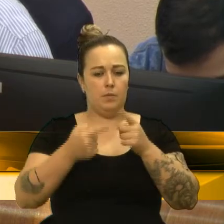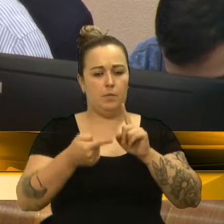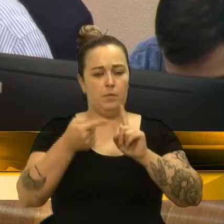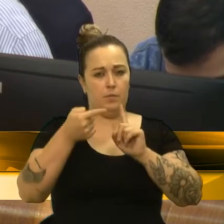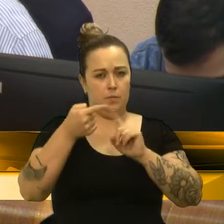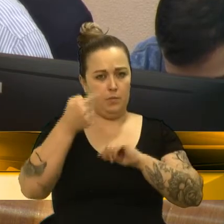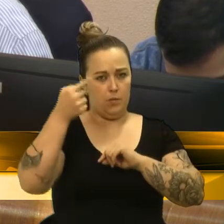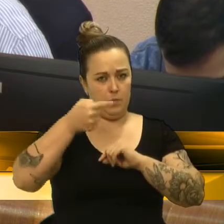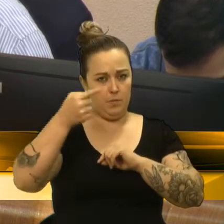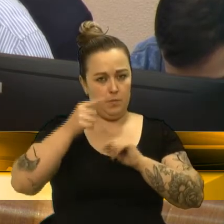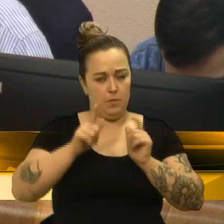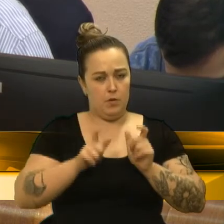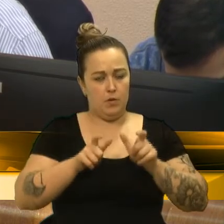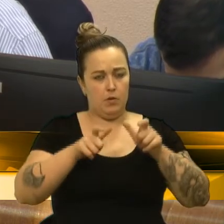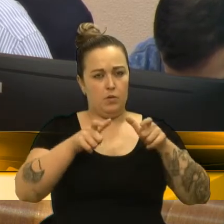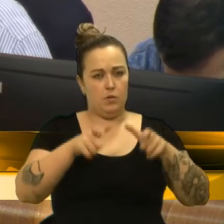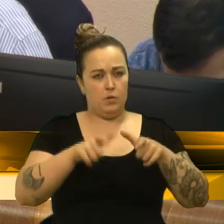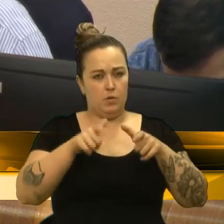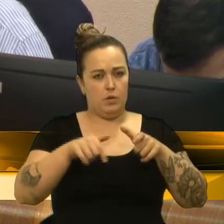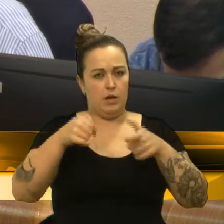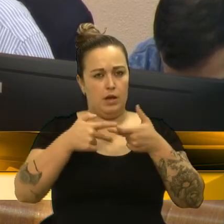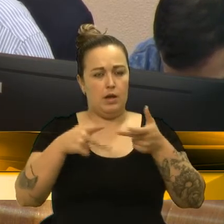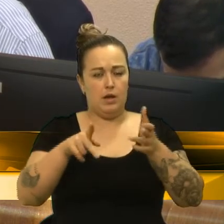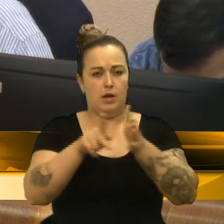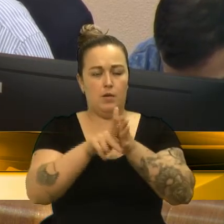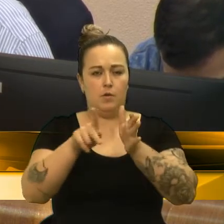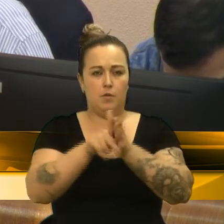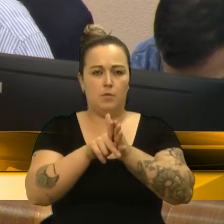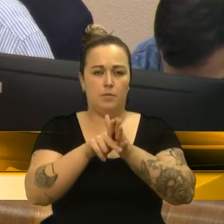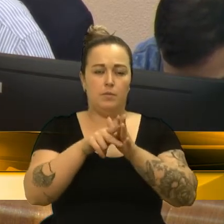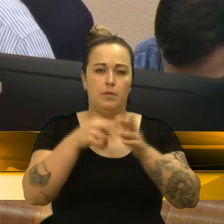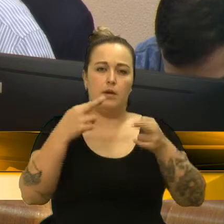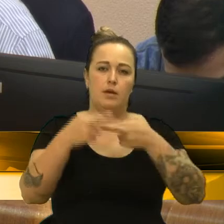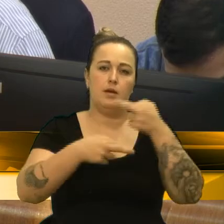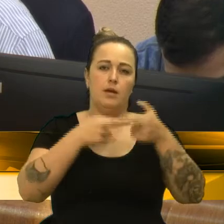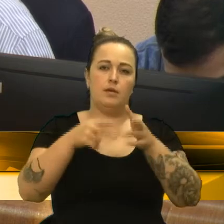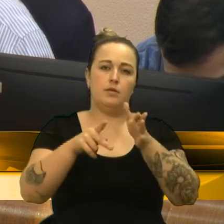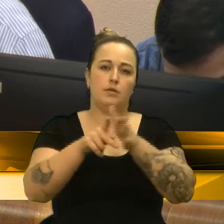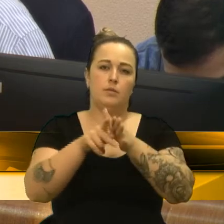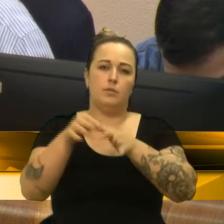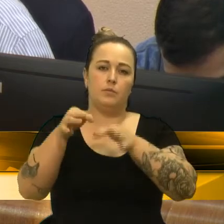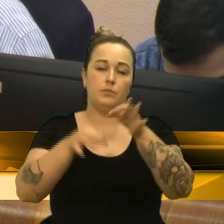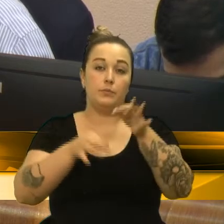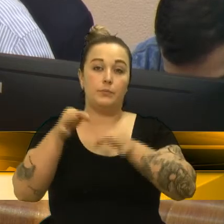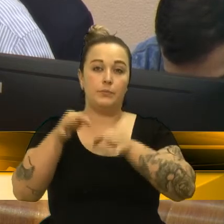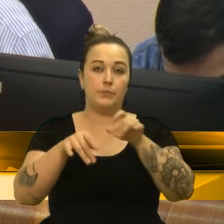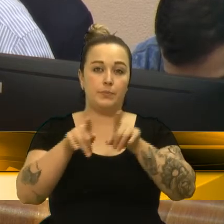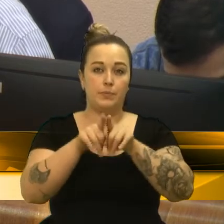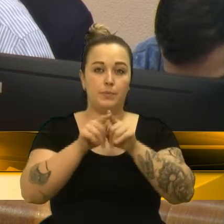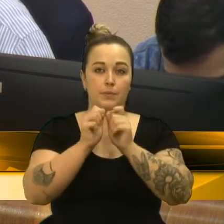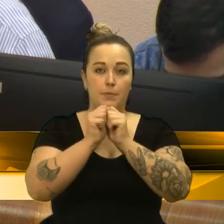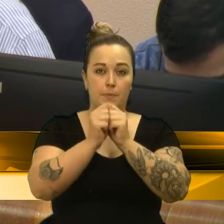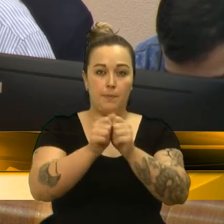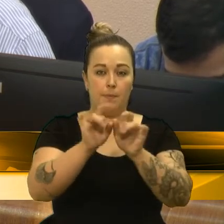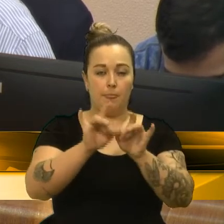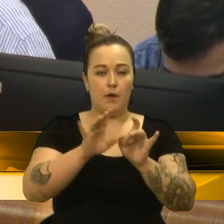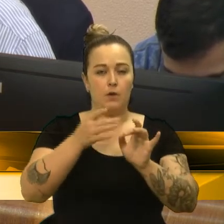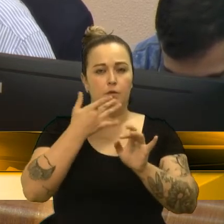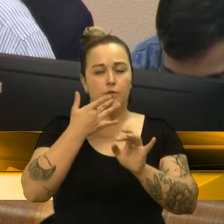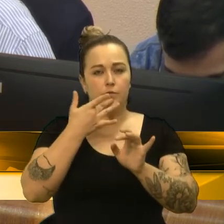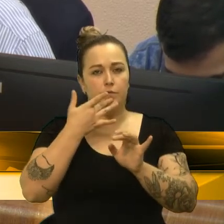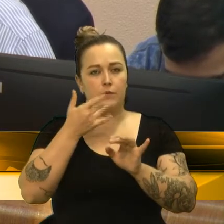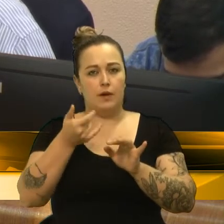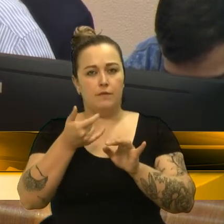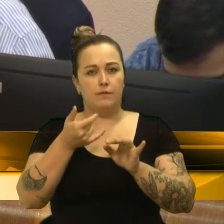contraditória, em especial a de se valer das disposições de uma norma jurídica unilateralmente, isto é, pretender sua aplicação apenas quando favorável a uma das partes e repudiar